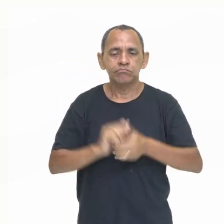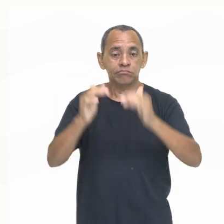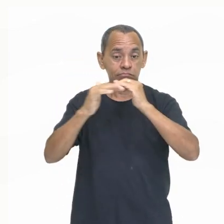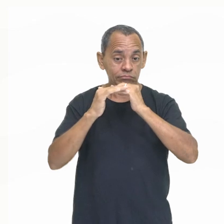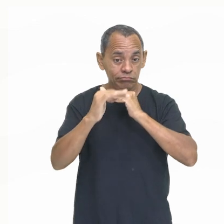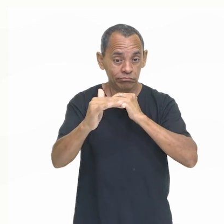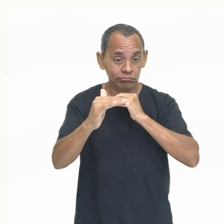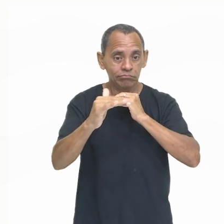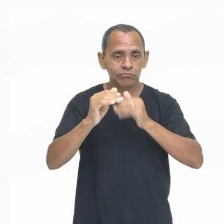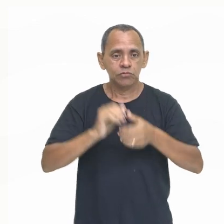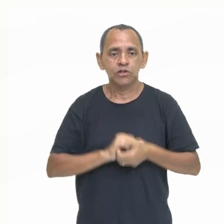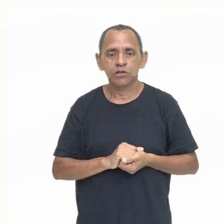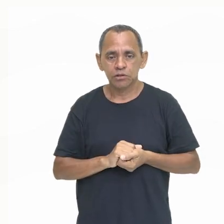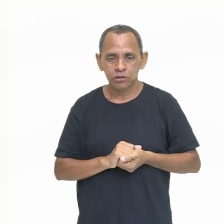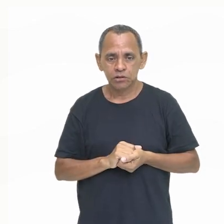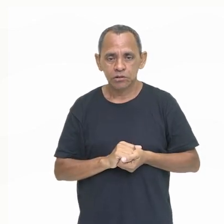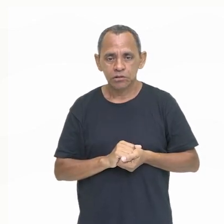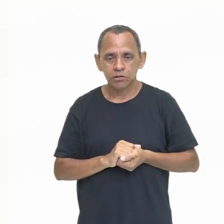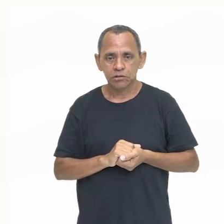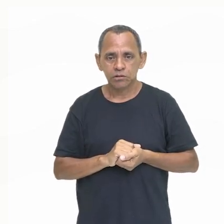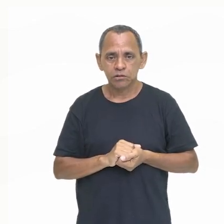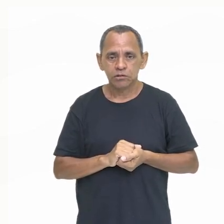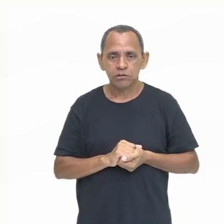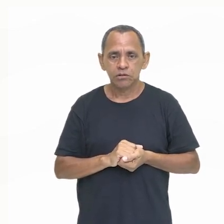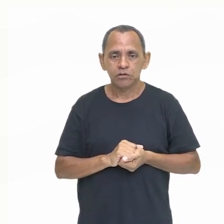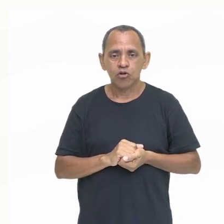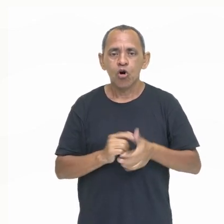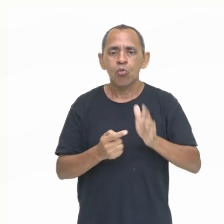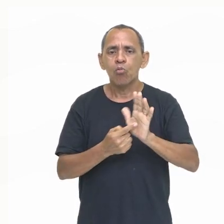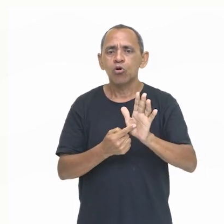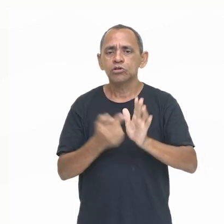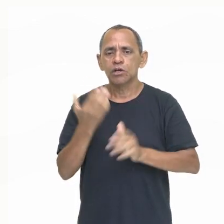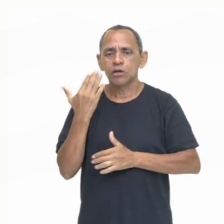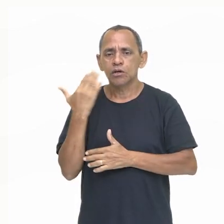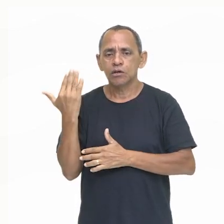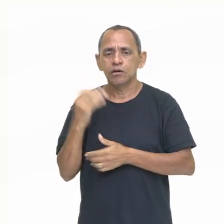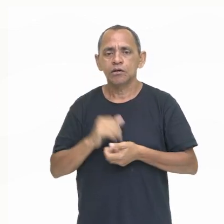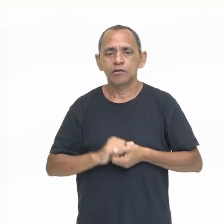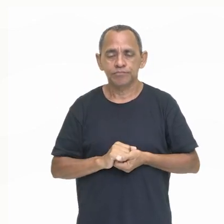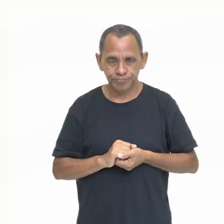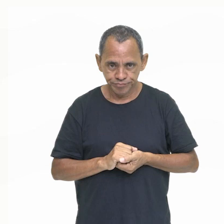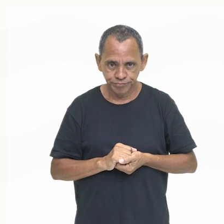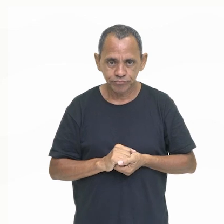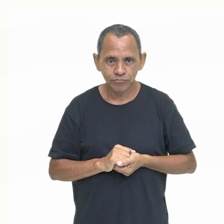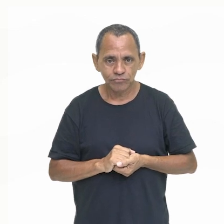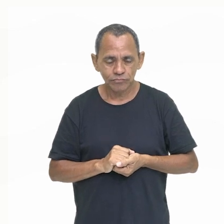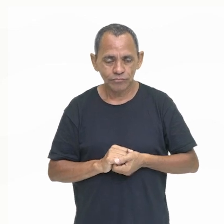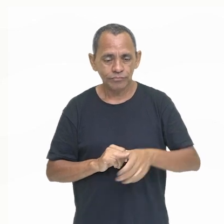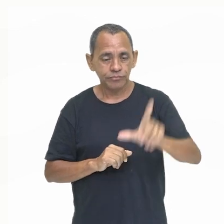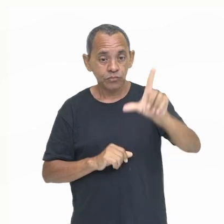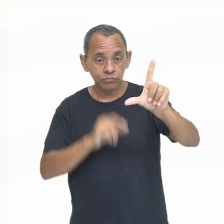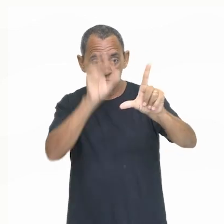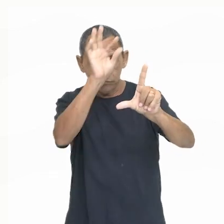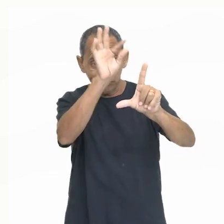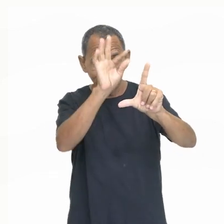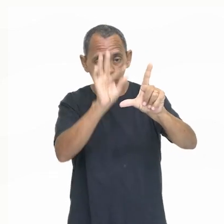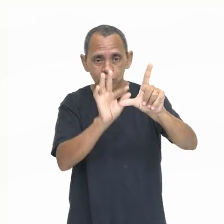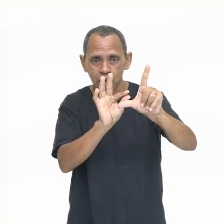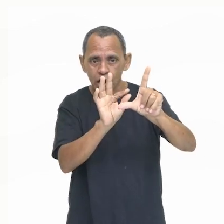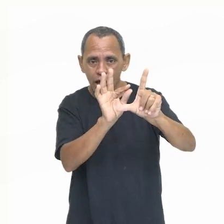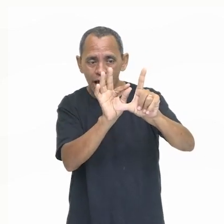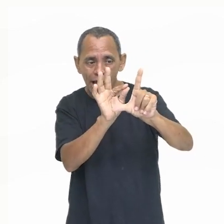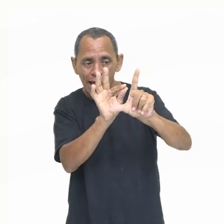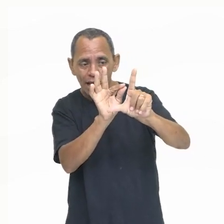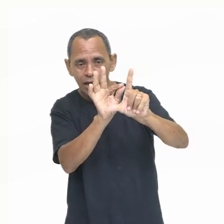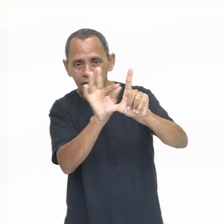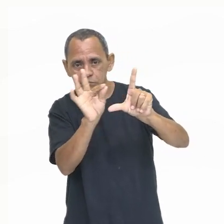Meus queridos alunos, vou sinalizar para você aqui no gráfico. Aqui nós temos uma parte da nossa função, onde essa função tem a característica de